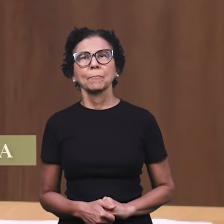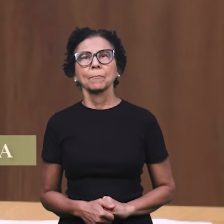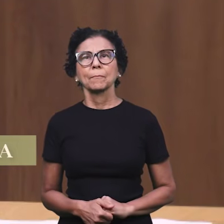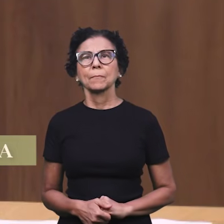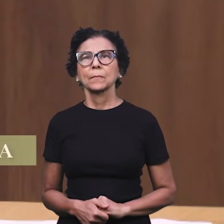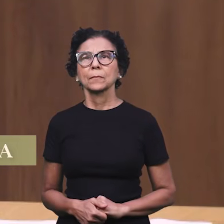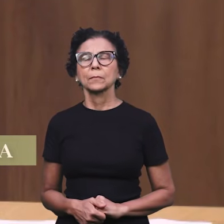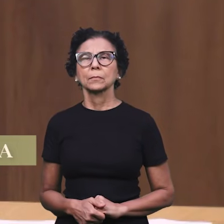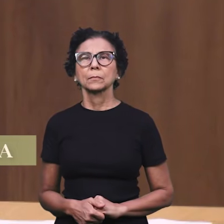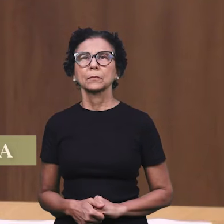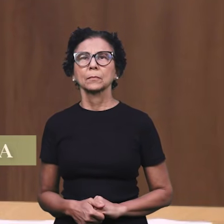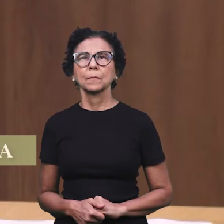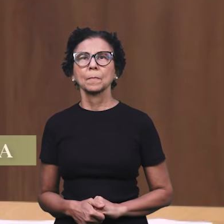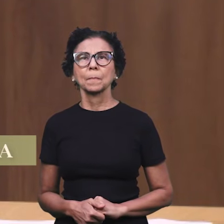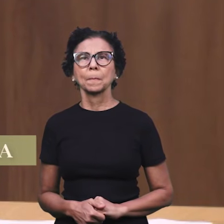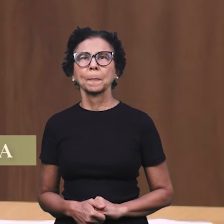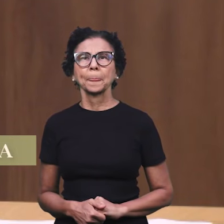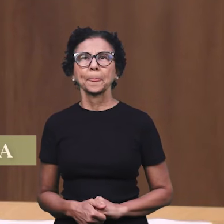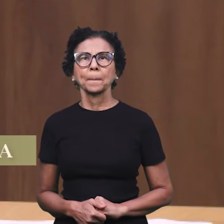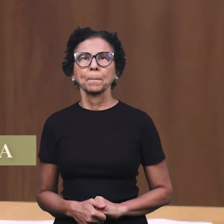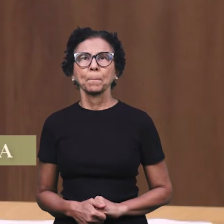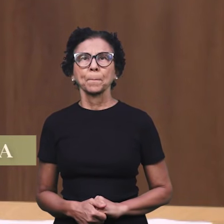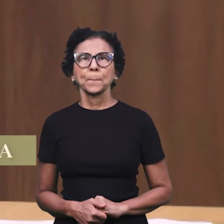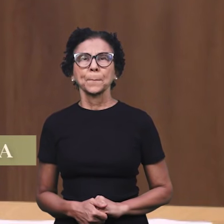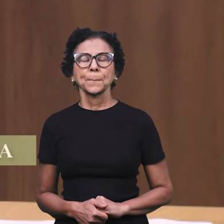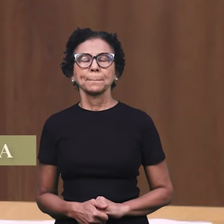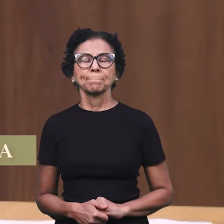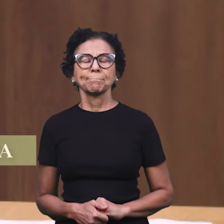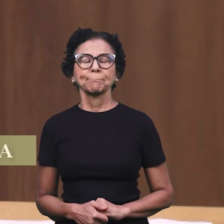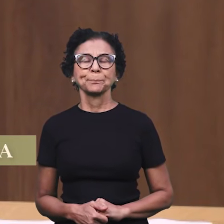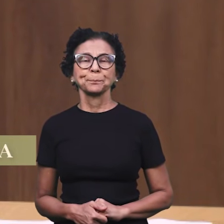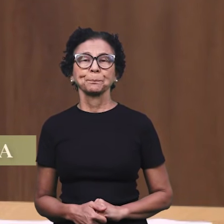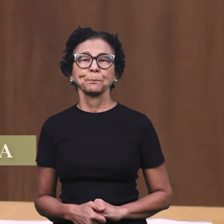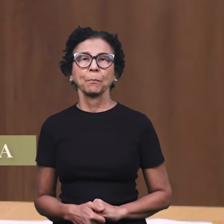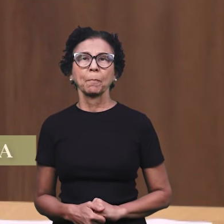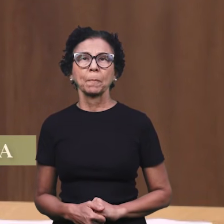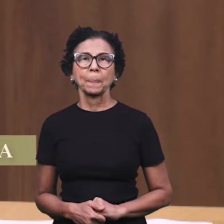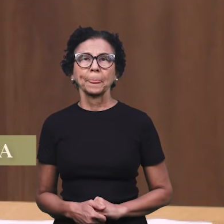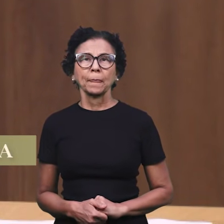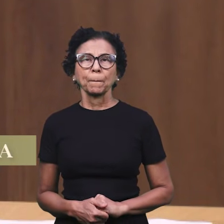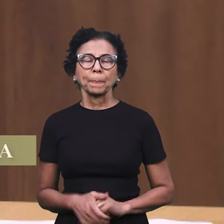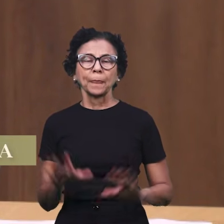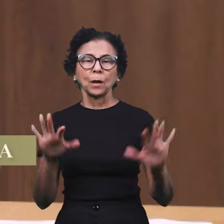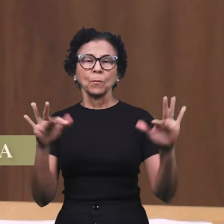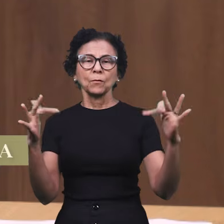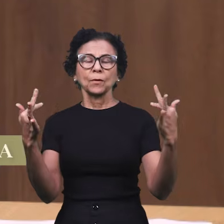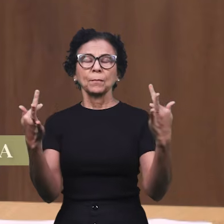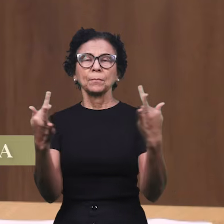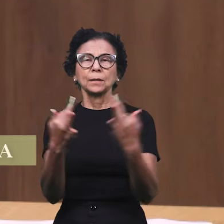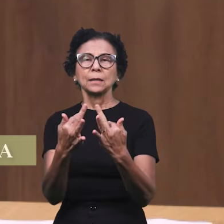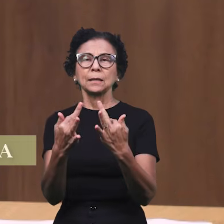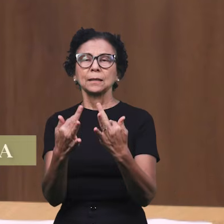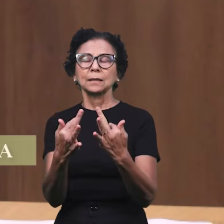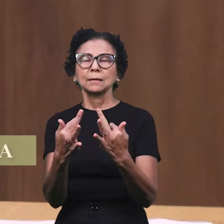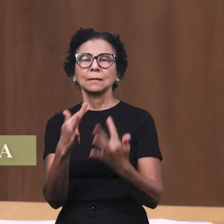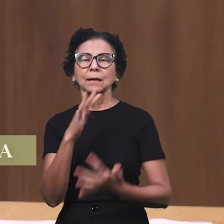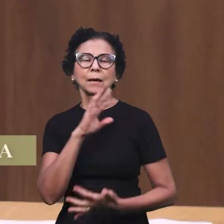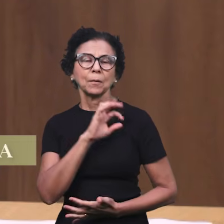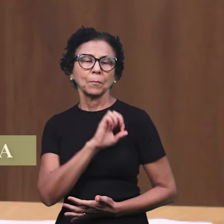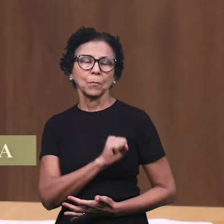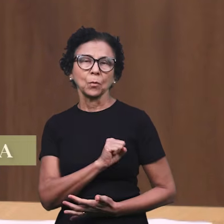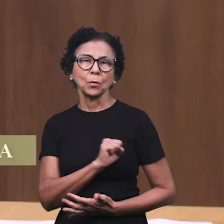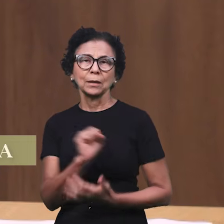lar acolhedor. É isso que o Senhor quer fazer, né? E isso a mulher ela